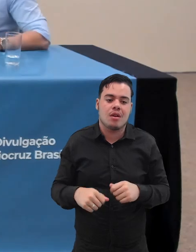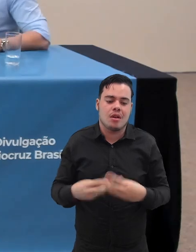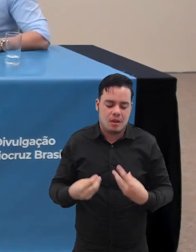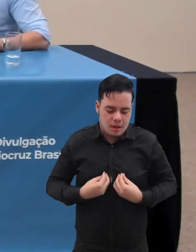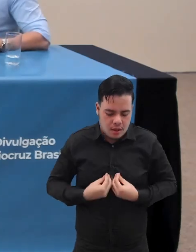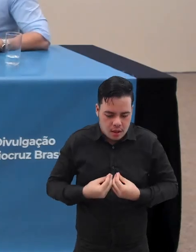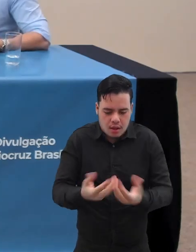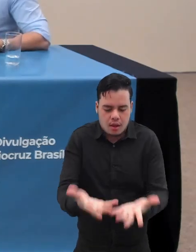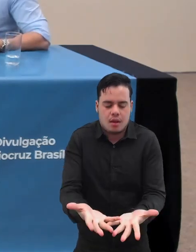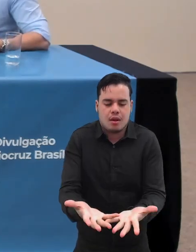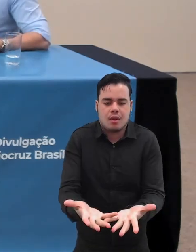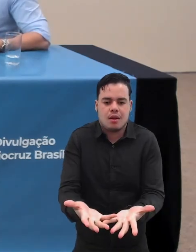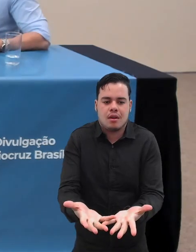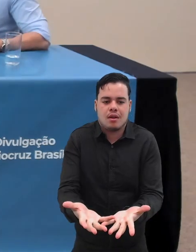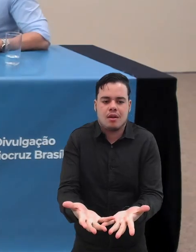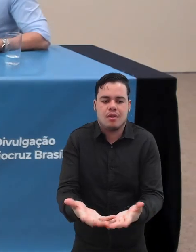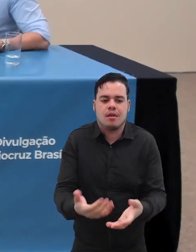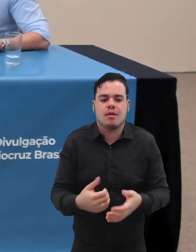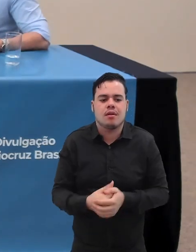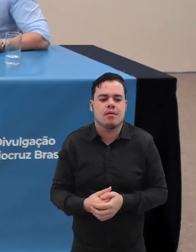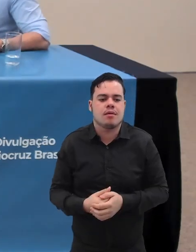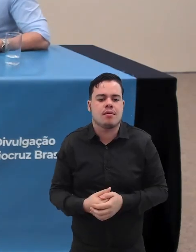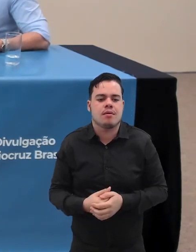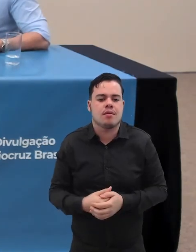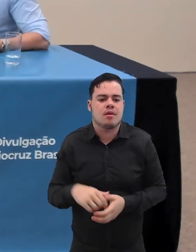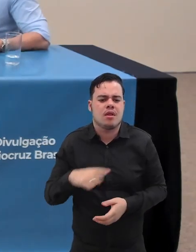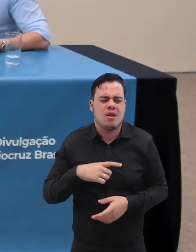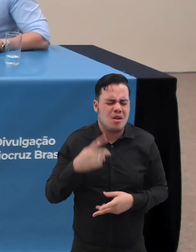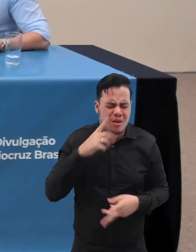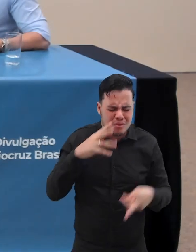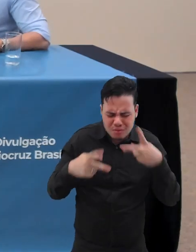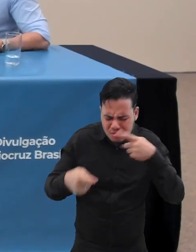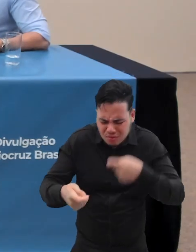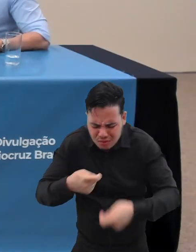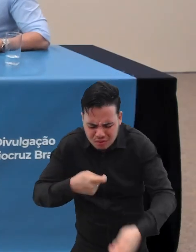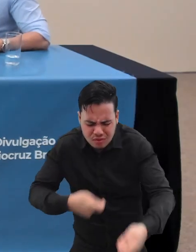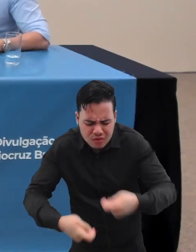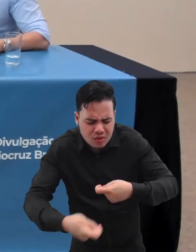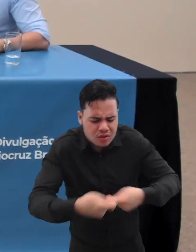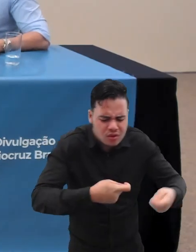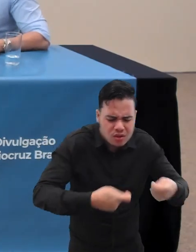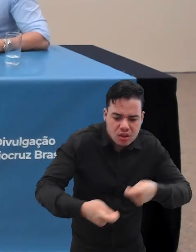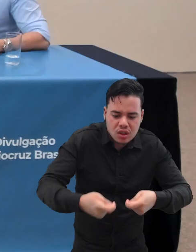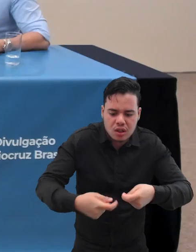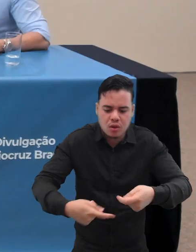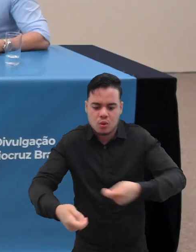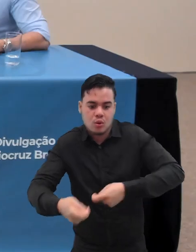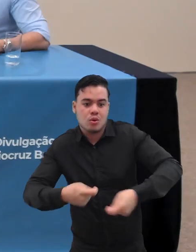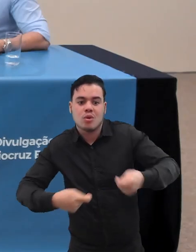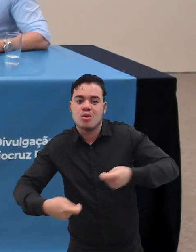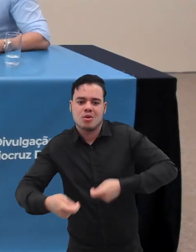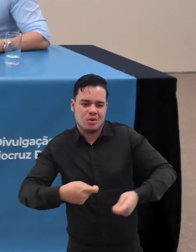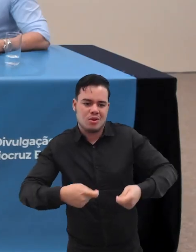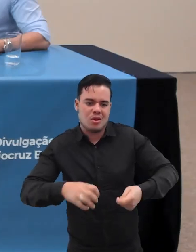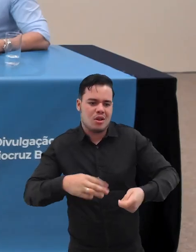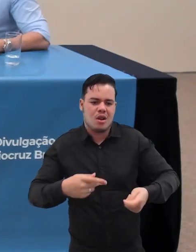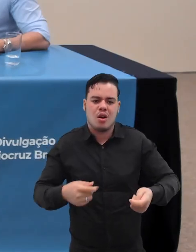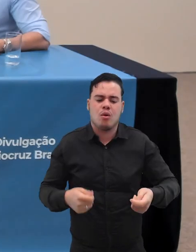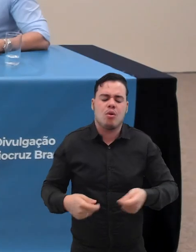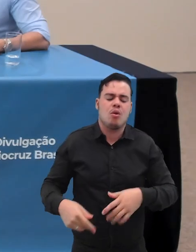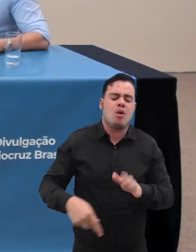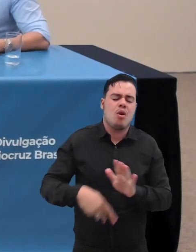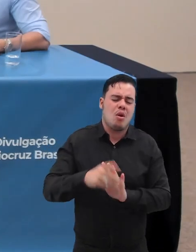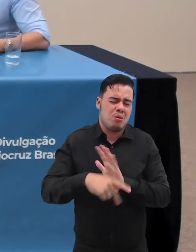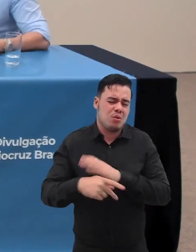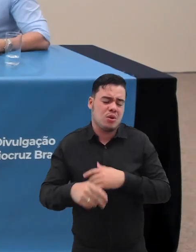dar, né? E não é monitorar, não é dirigir o movimento cultural